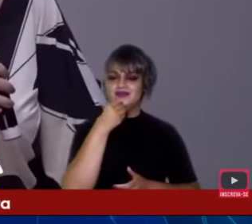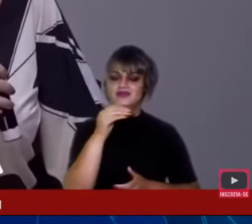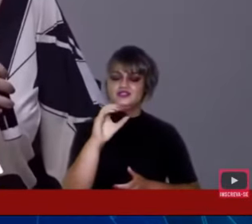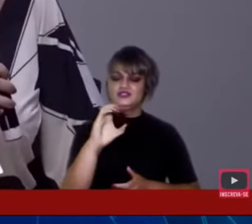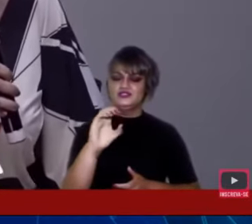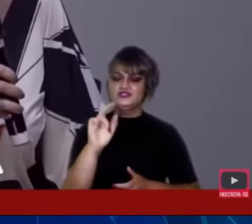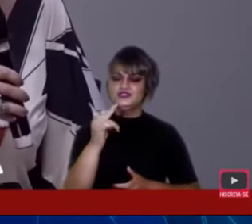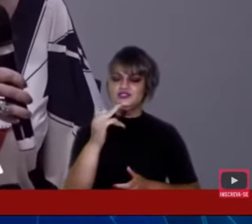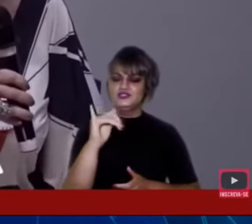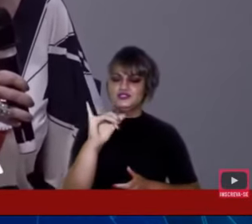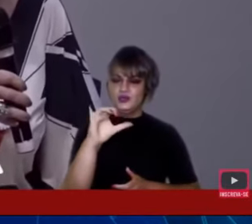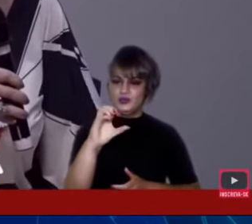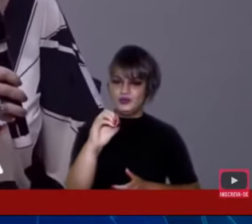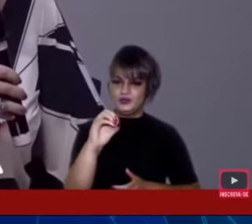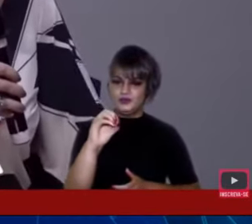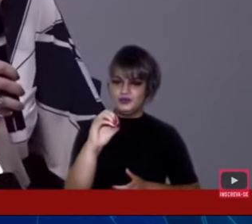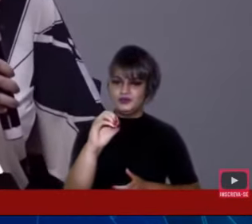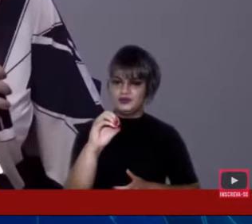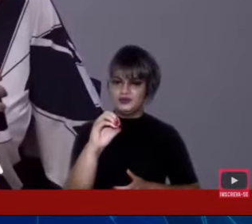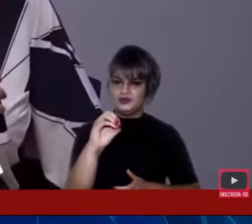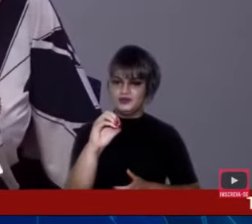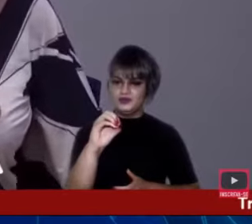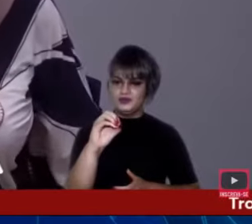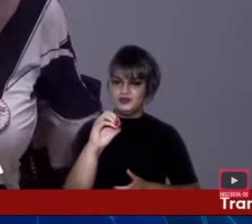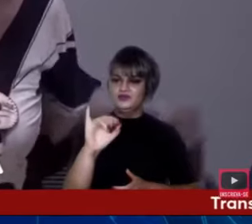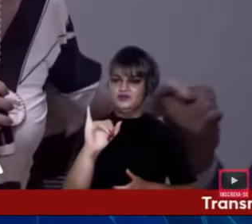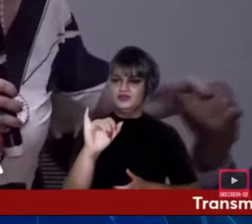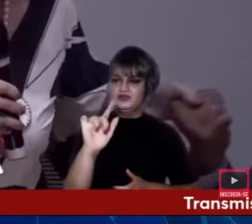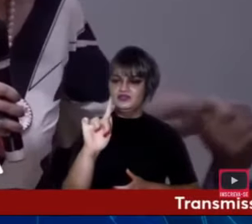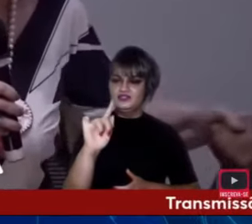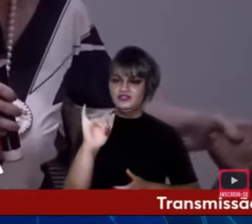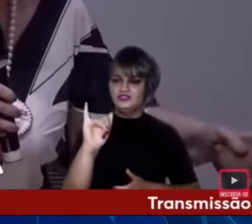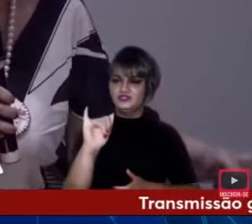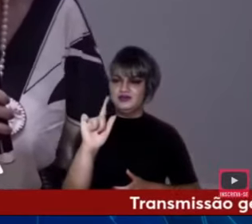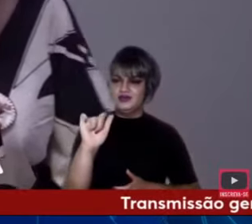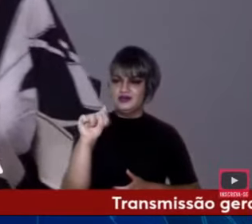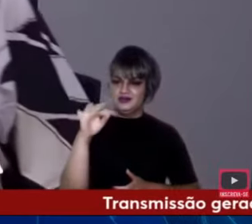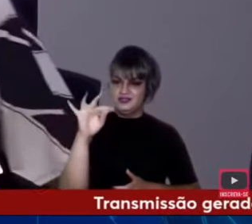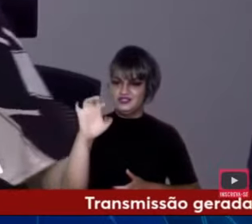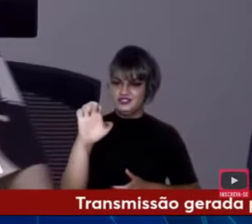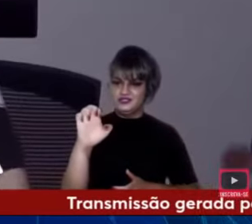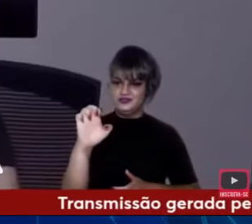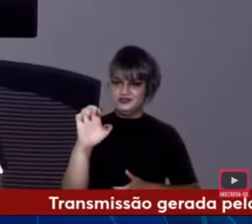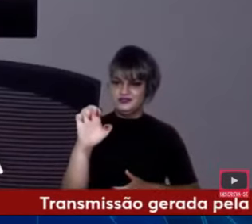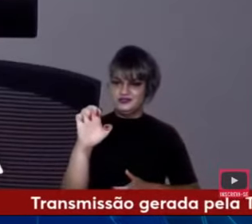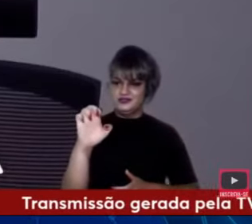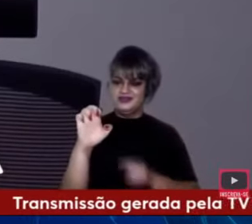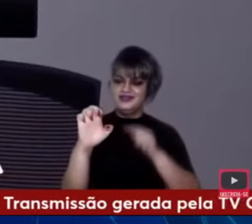o preço da democracia é ter um eterno vigilante.